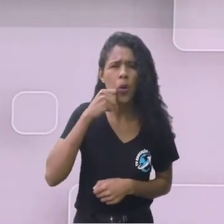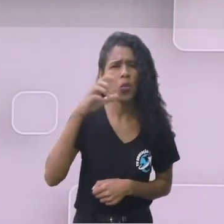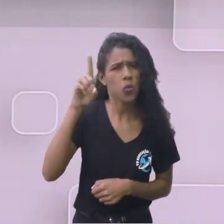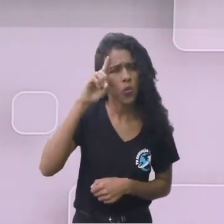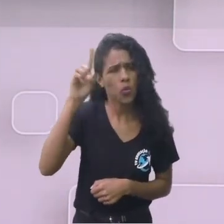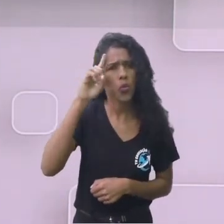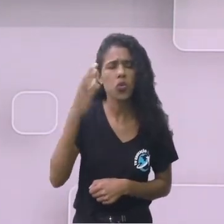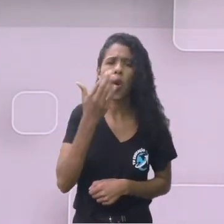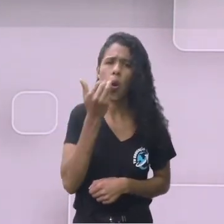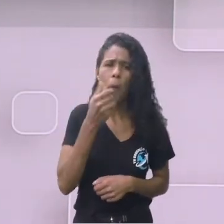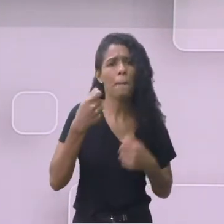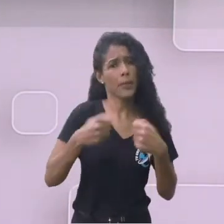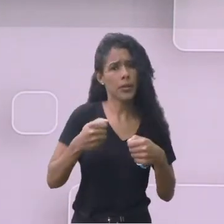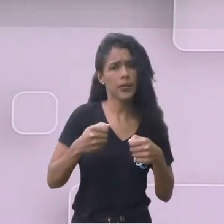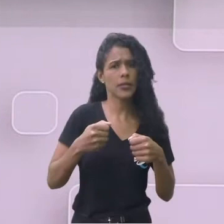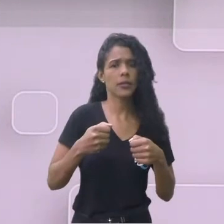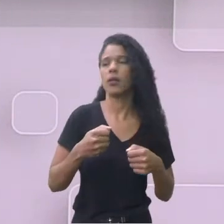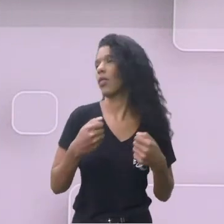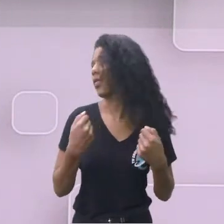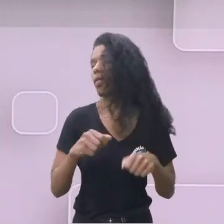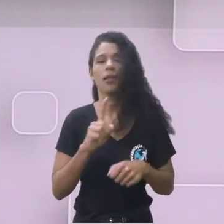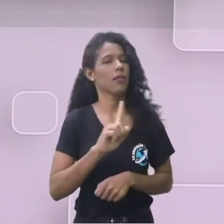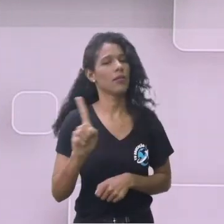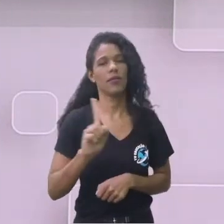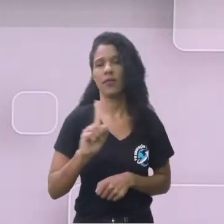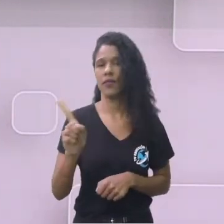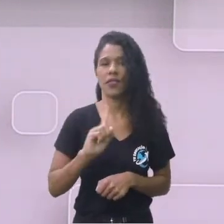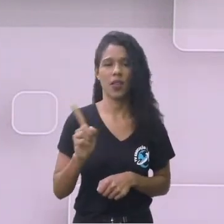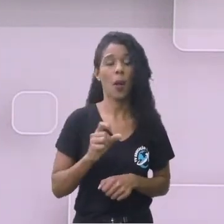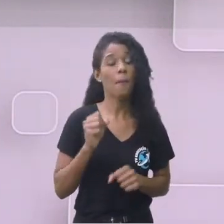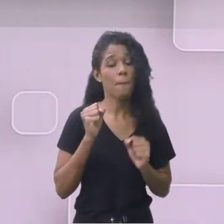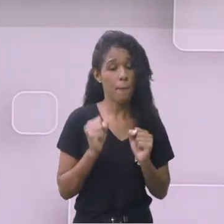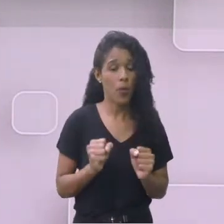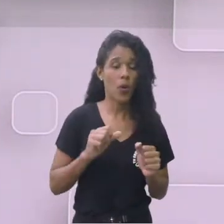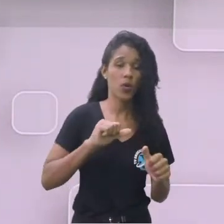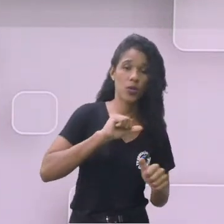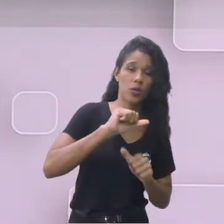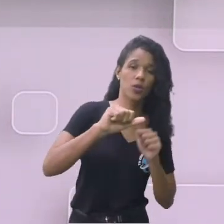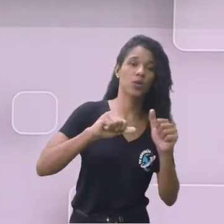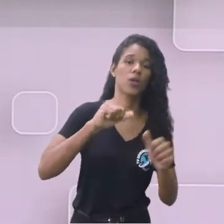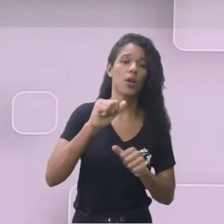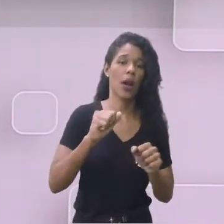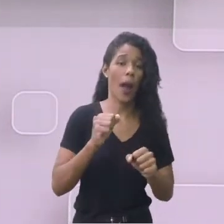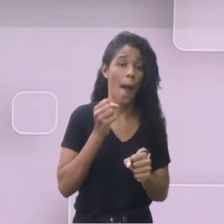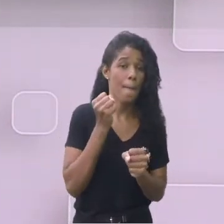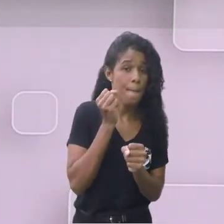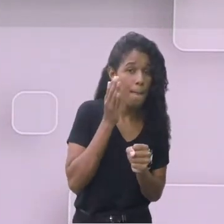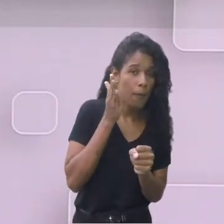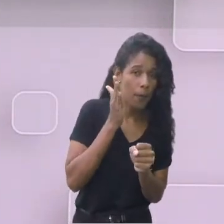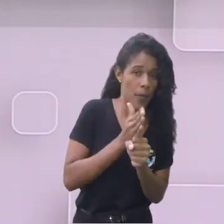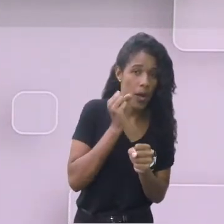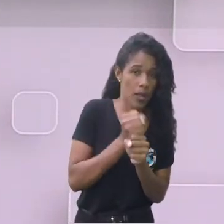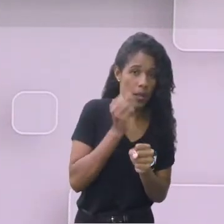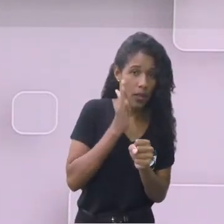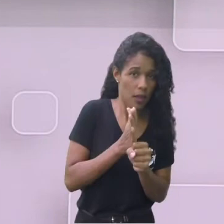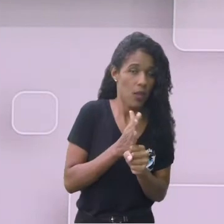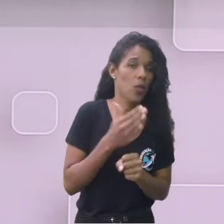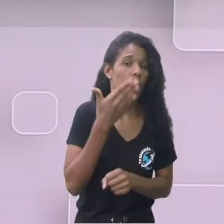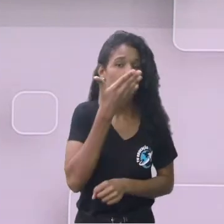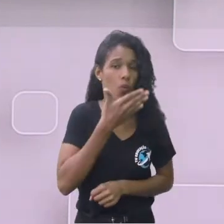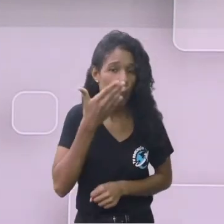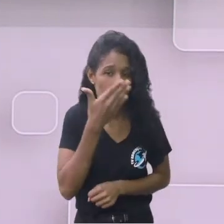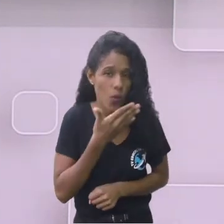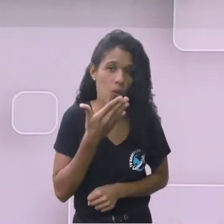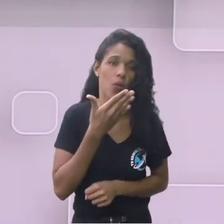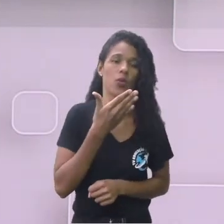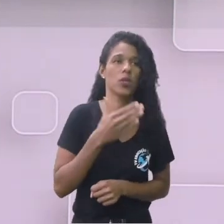pode substituir pela batata doce, tá? Você pode substituir por uma fruta. Então, a alimentação